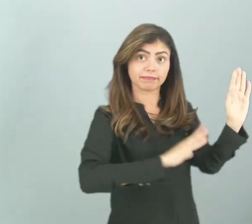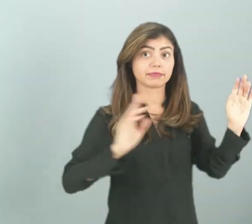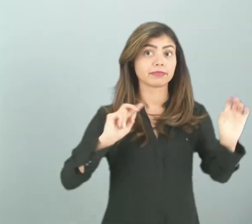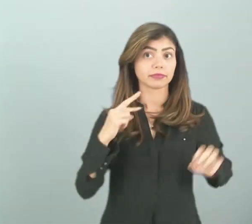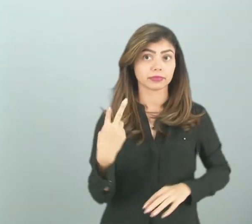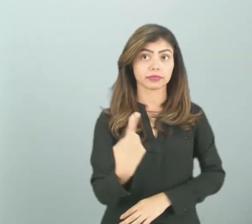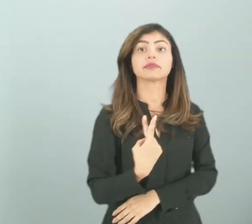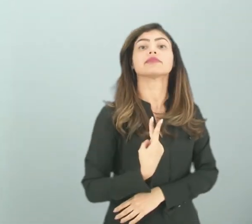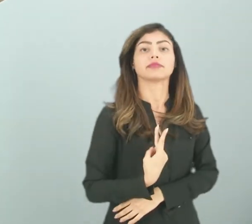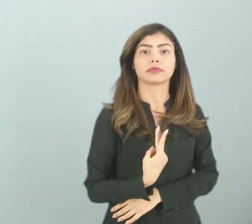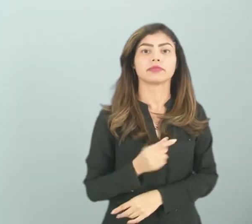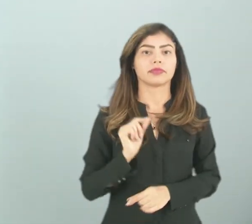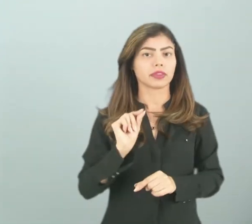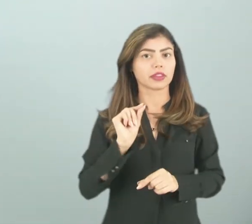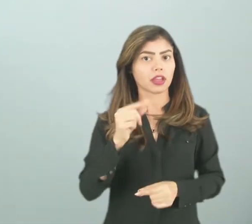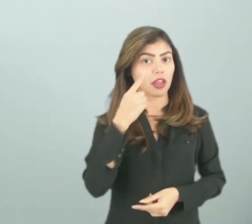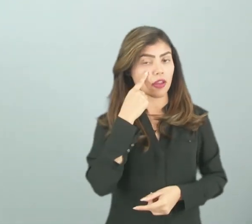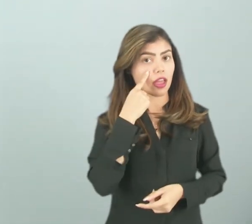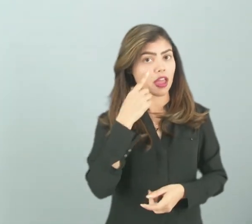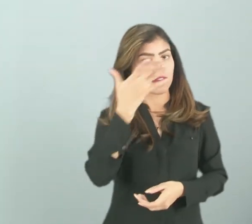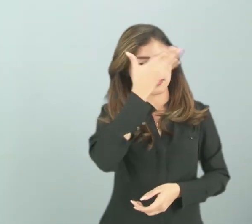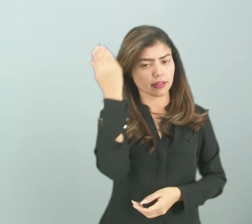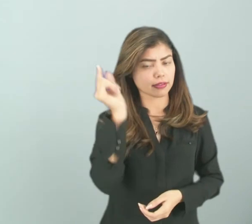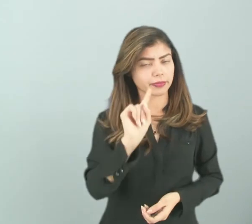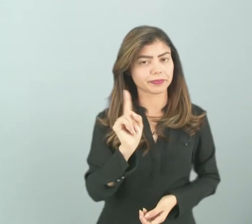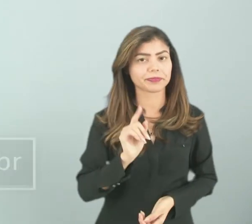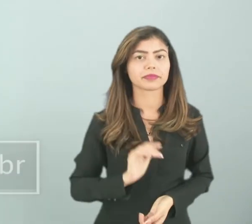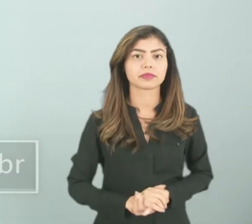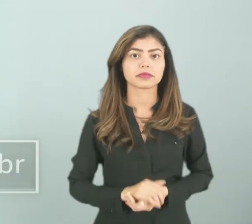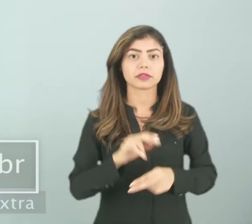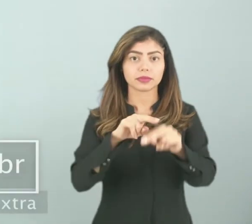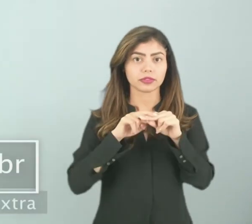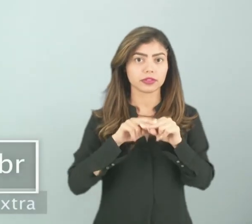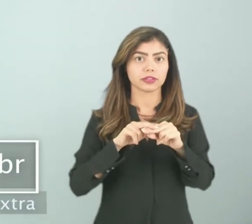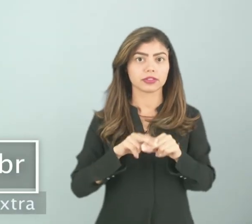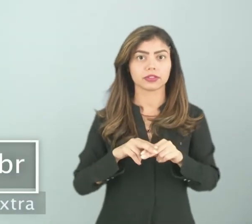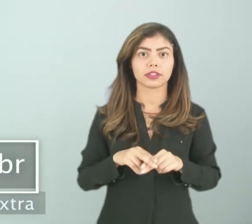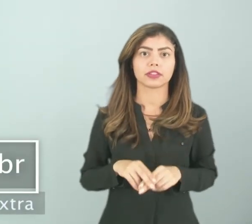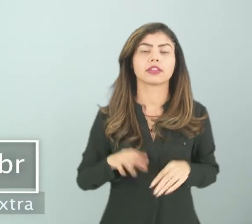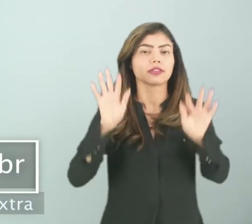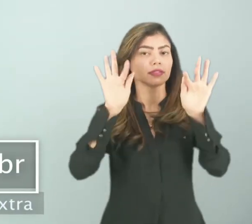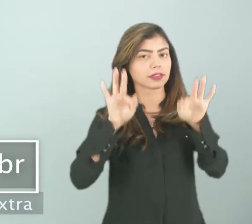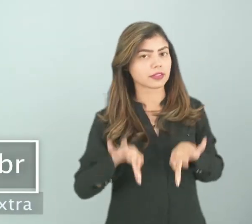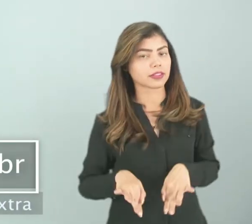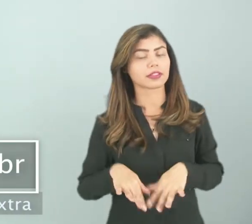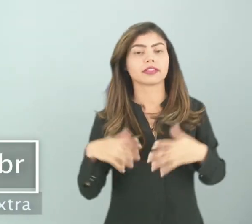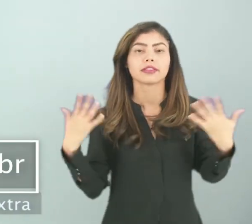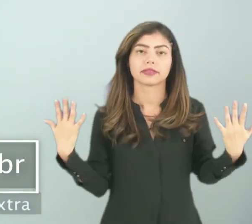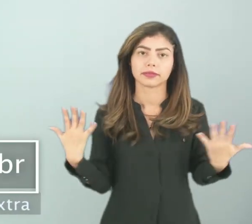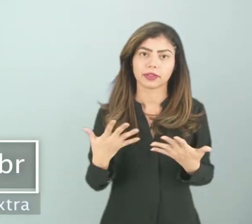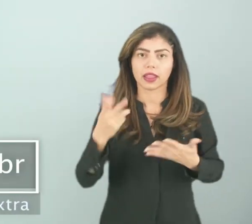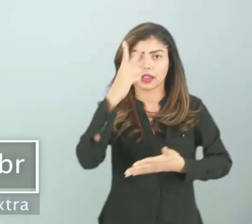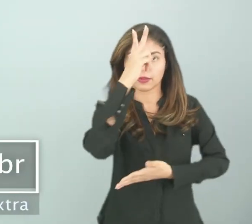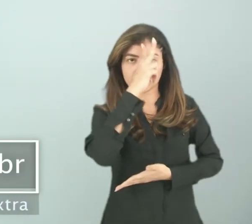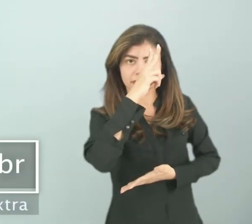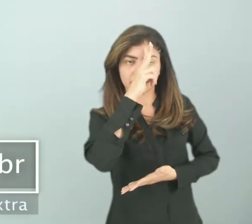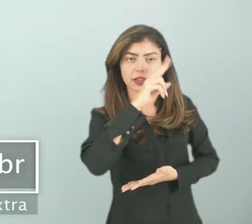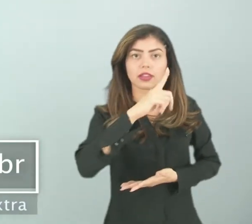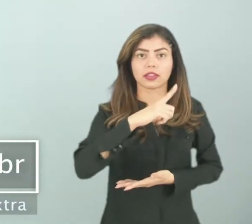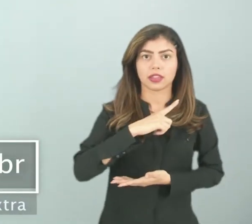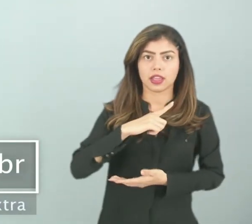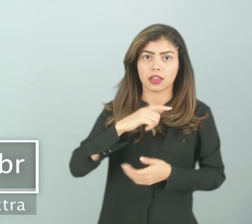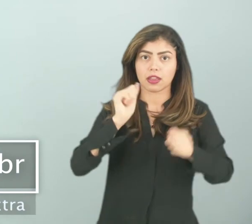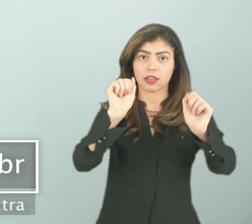Virando, isso você não pode esquecer. E por isso nós vamos ficar finalizando por aqui, lembrando que temos a